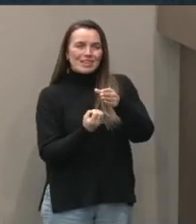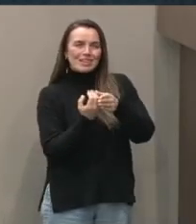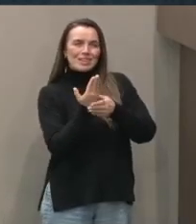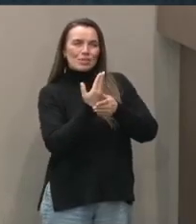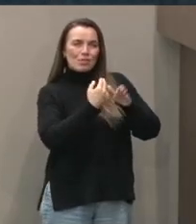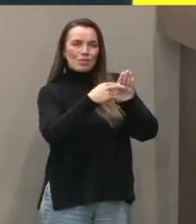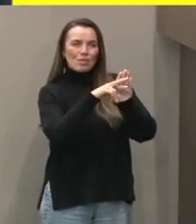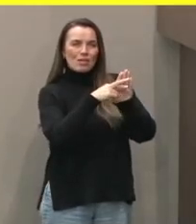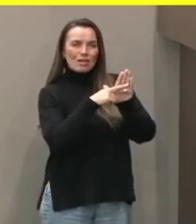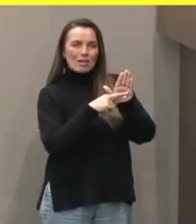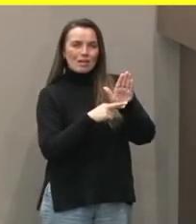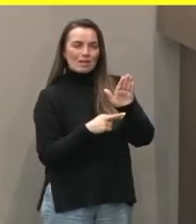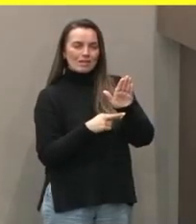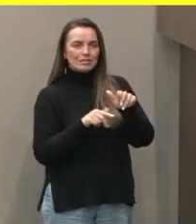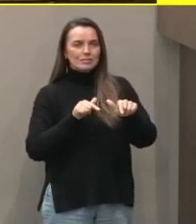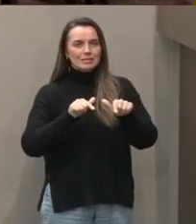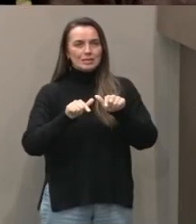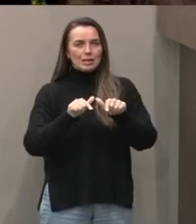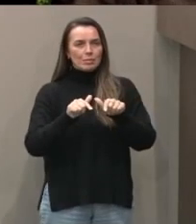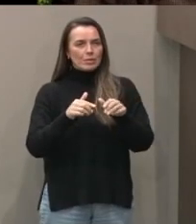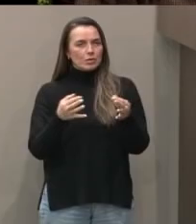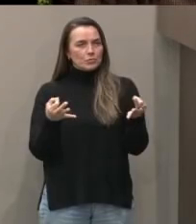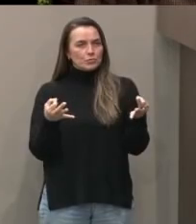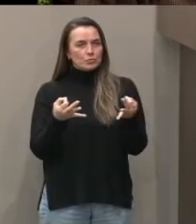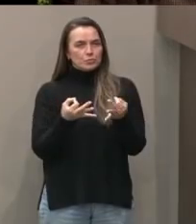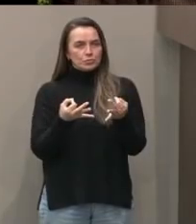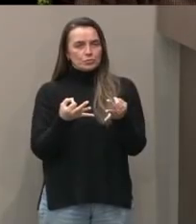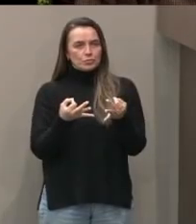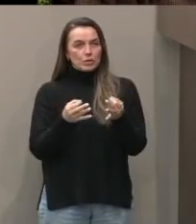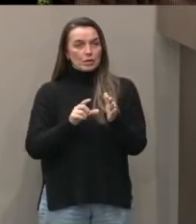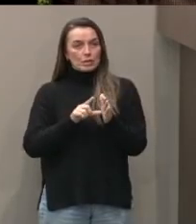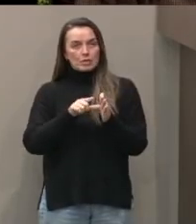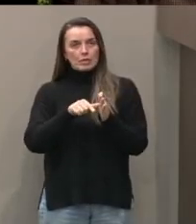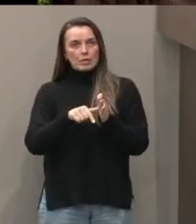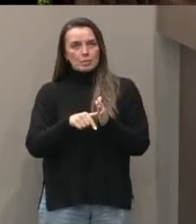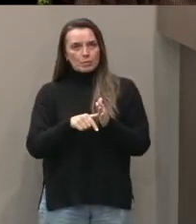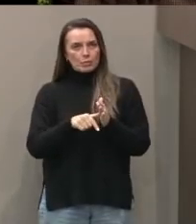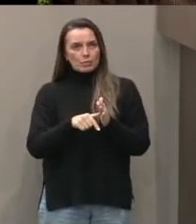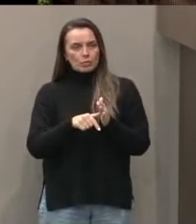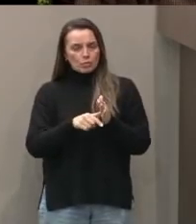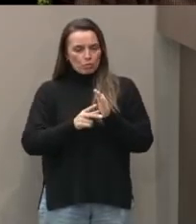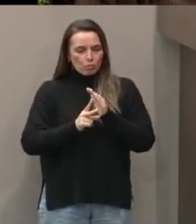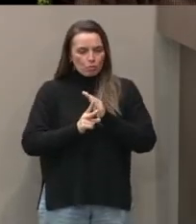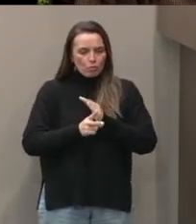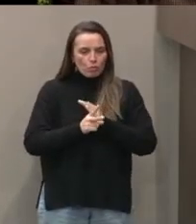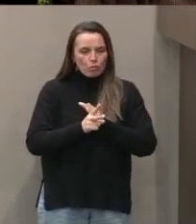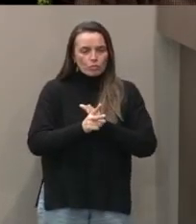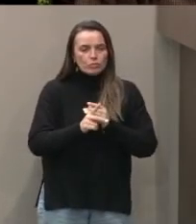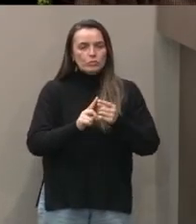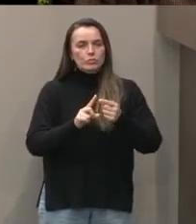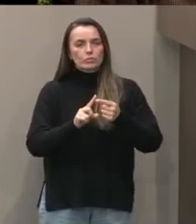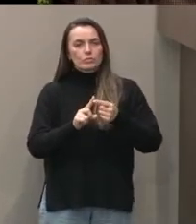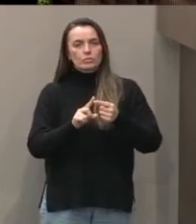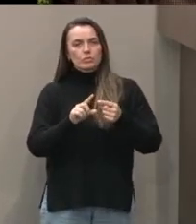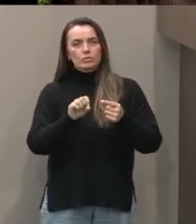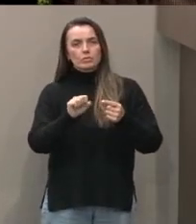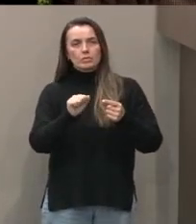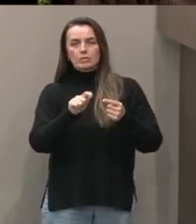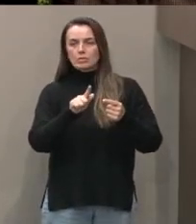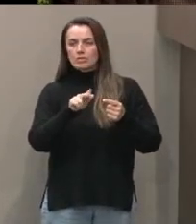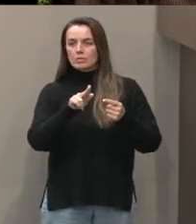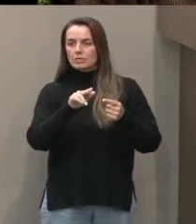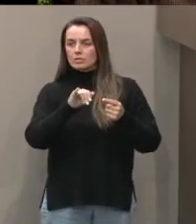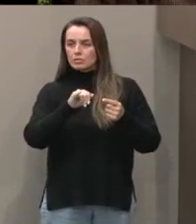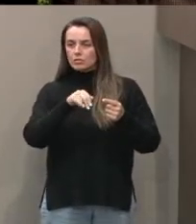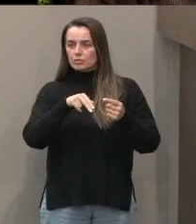ambiciosas para o seu serviço e que depois foram seguidas pela próxima geração, com José Sagin, ainda trabalhando